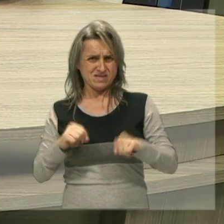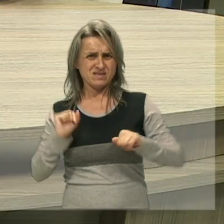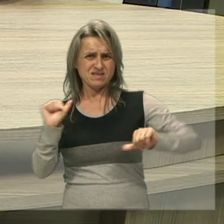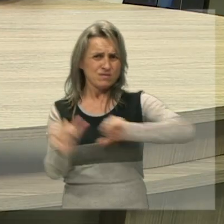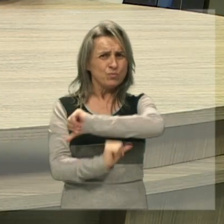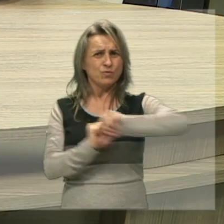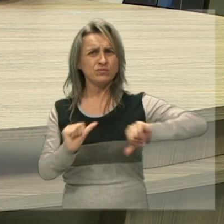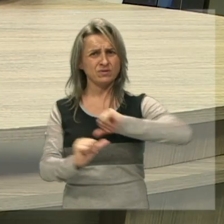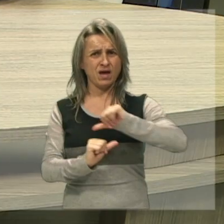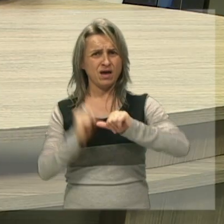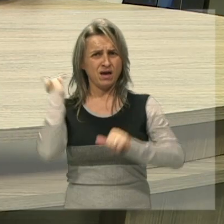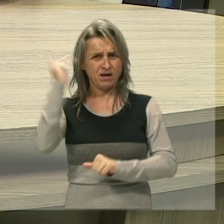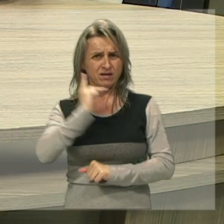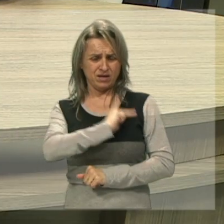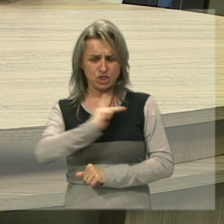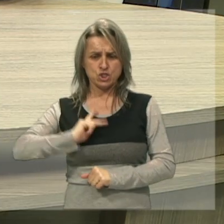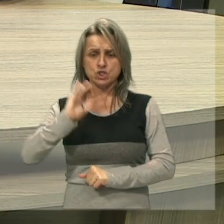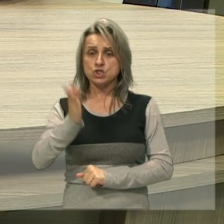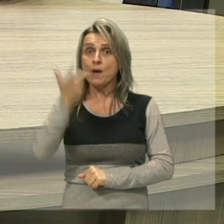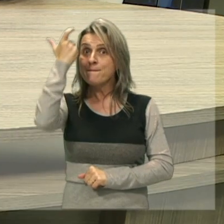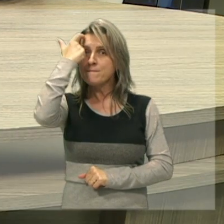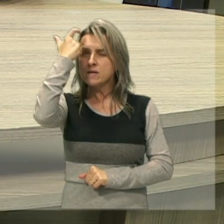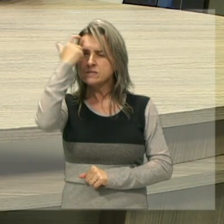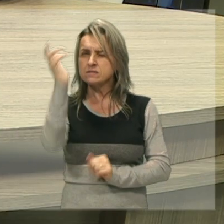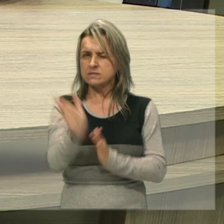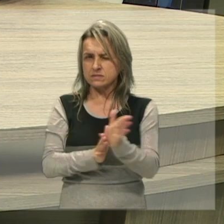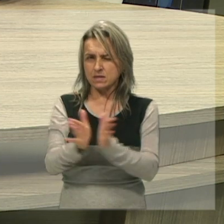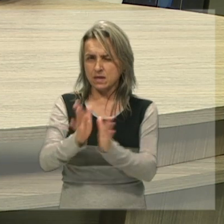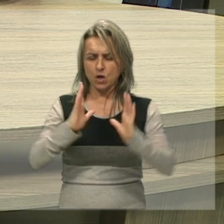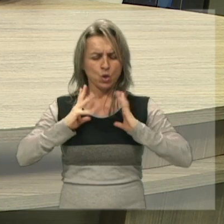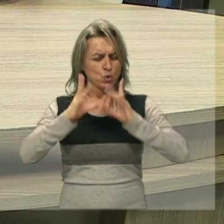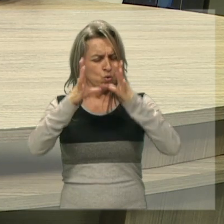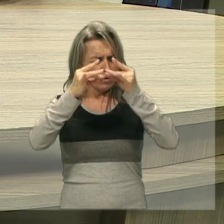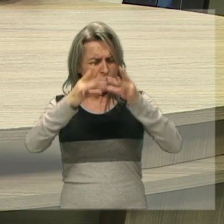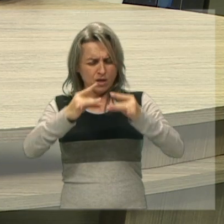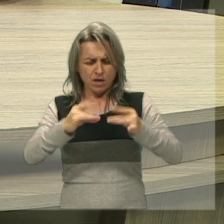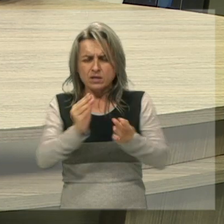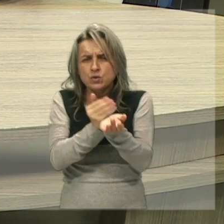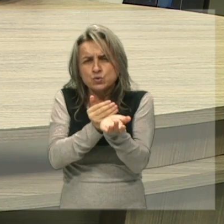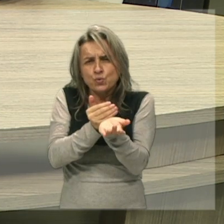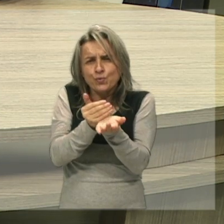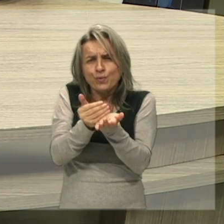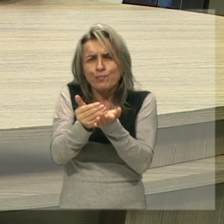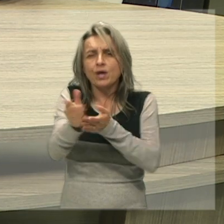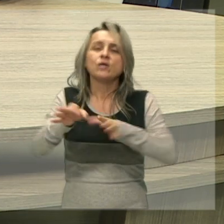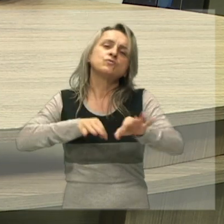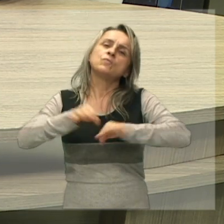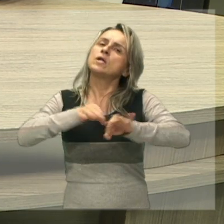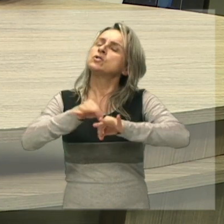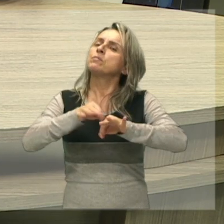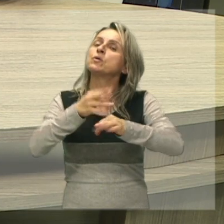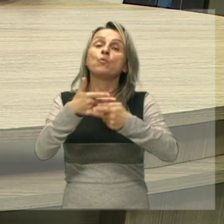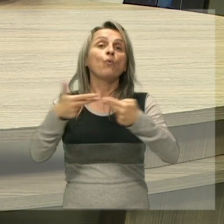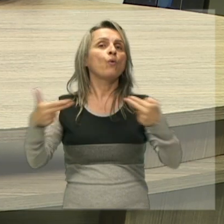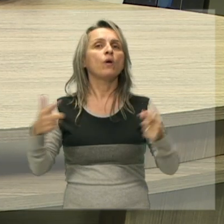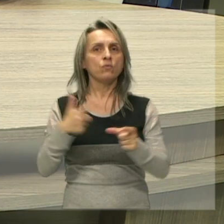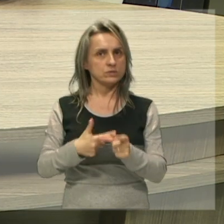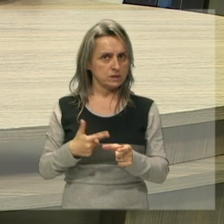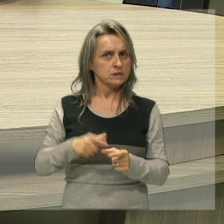questão da acessibilidade em todos os sentidos, desde o princípio do planejamento de qualquer coisa que se vai fazer na